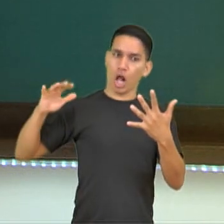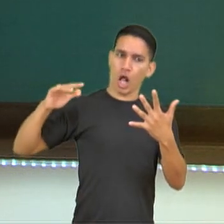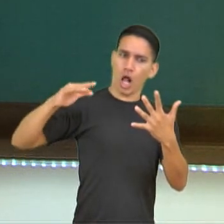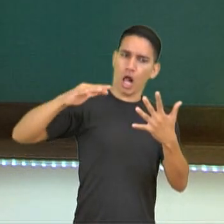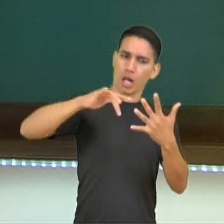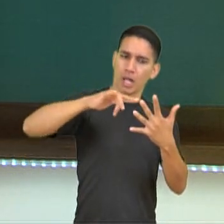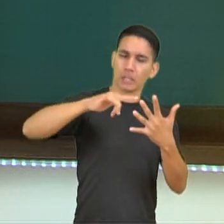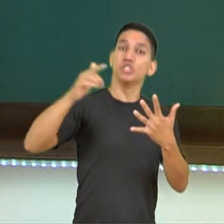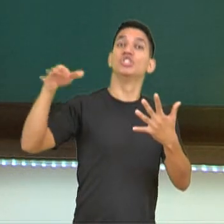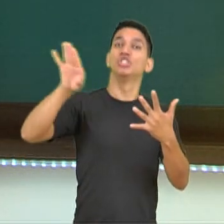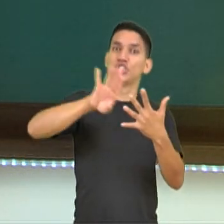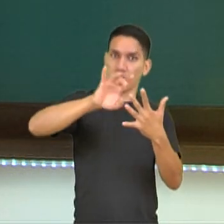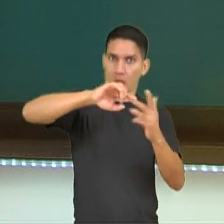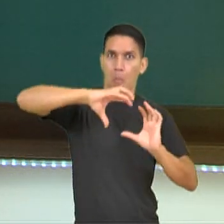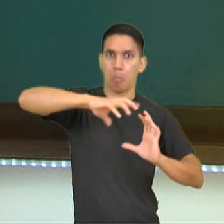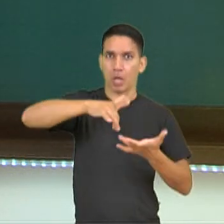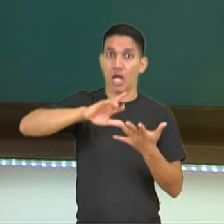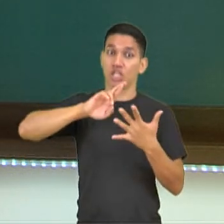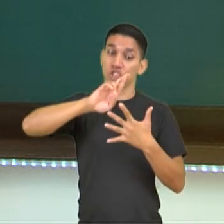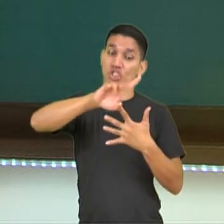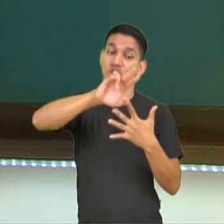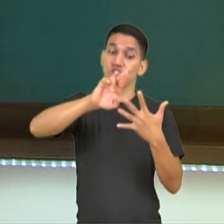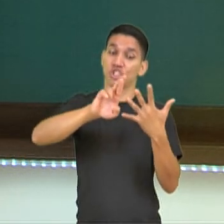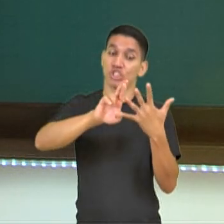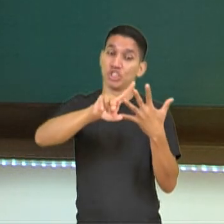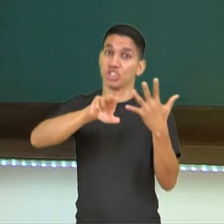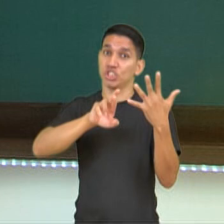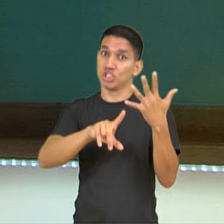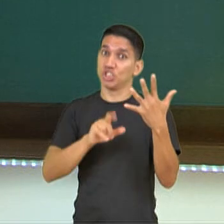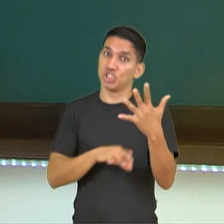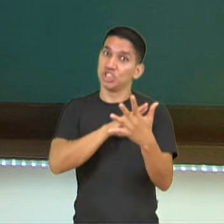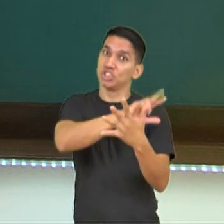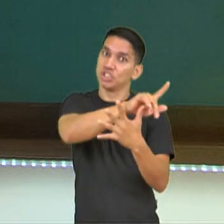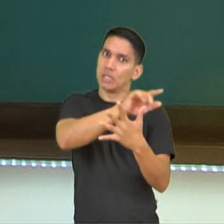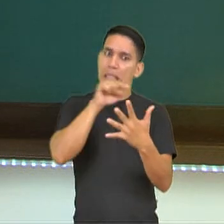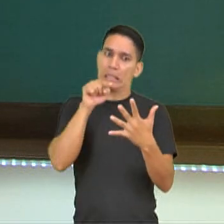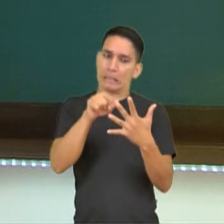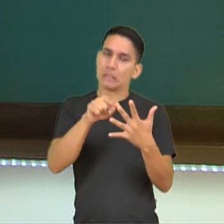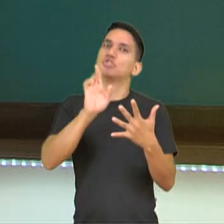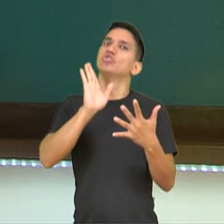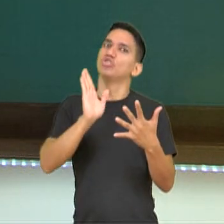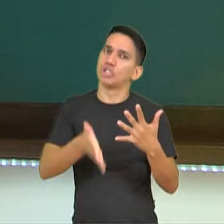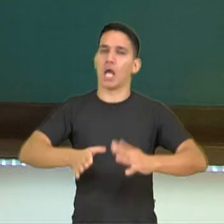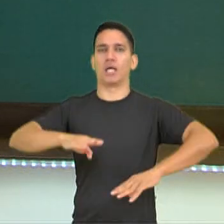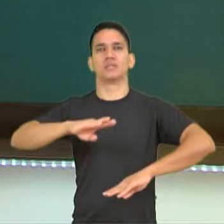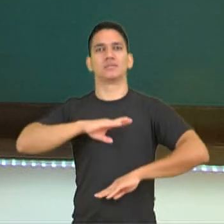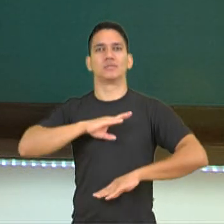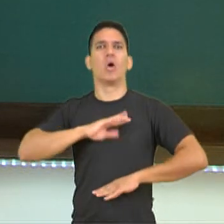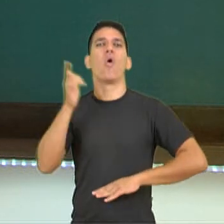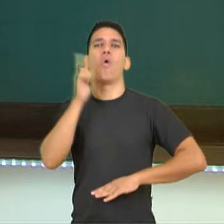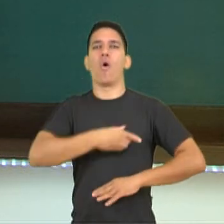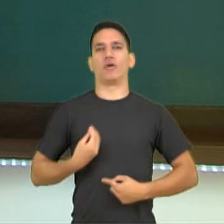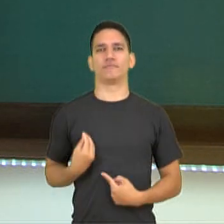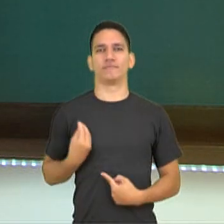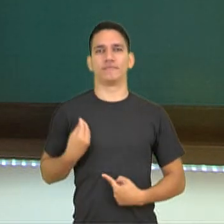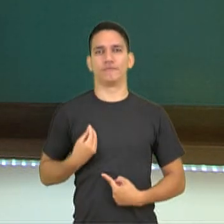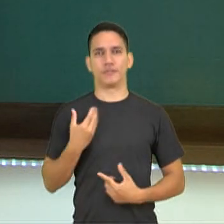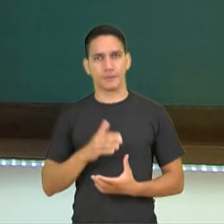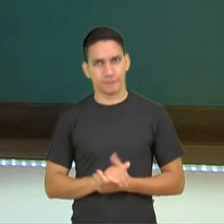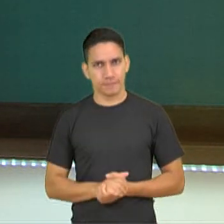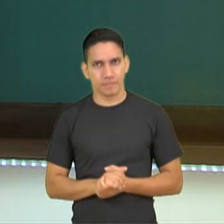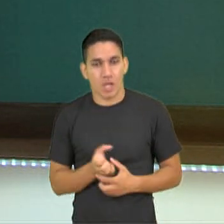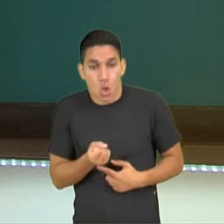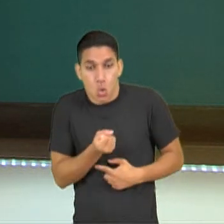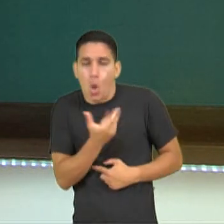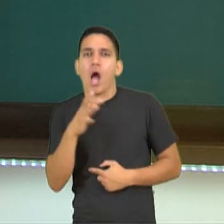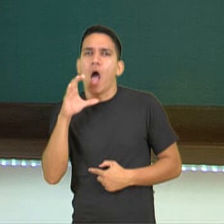do que chega nos outros planetas. Só isso já é uma condição para a vida na Terra, né? A quantidade